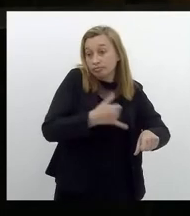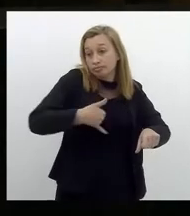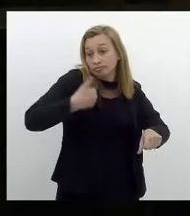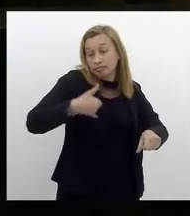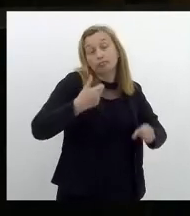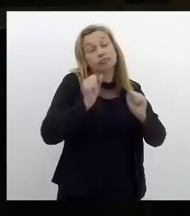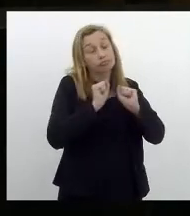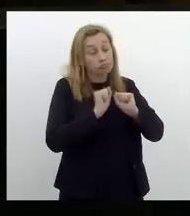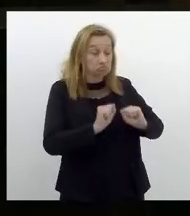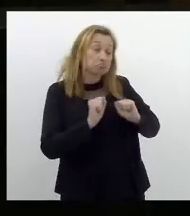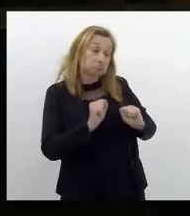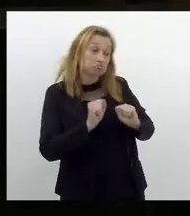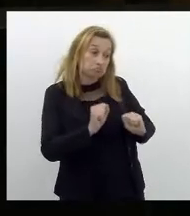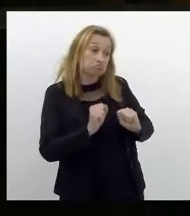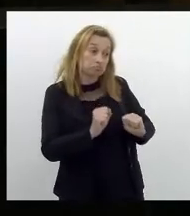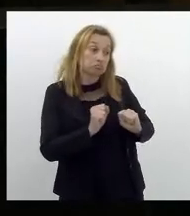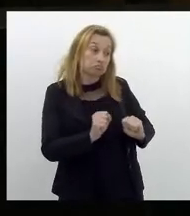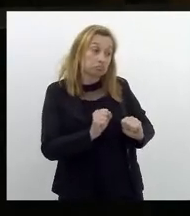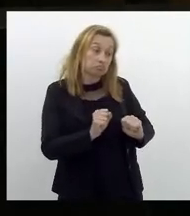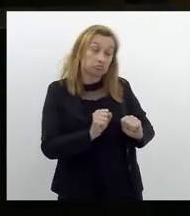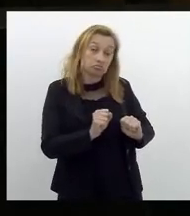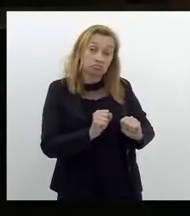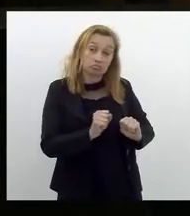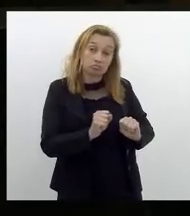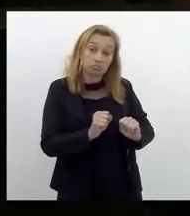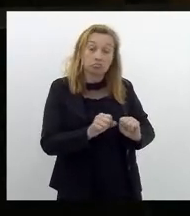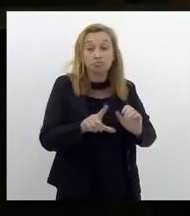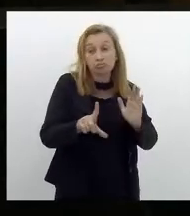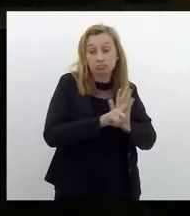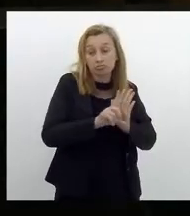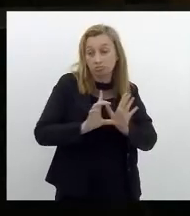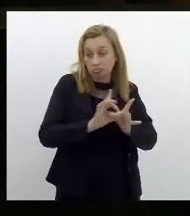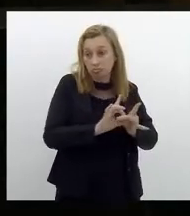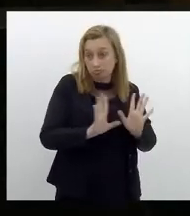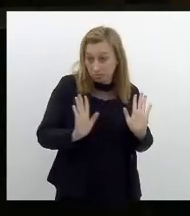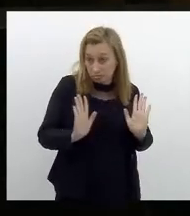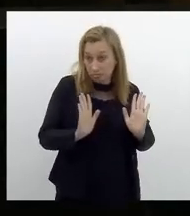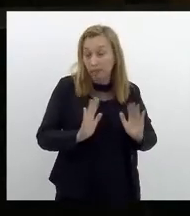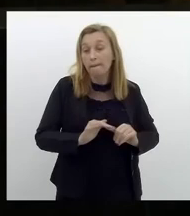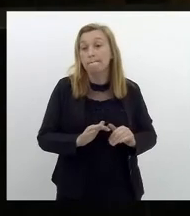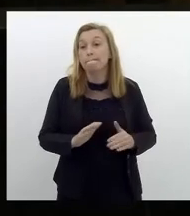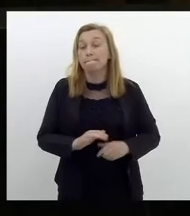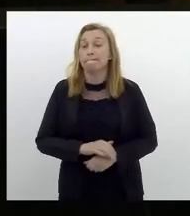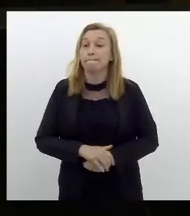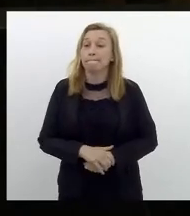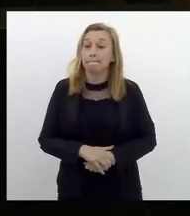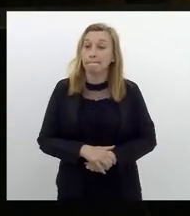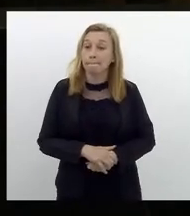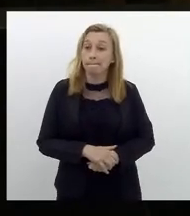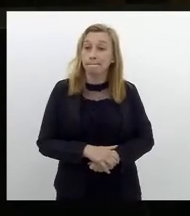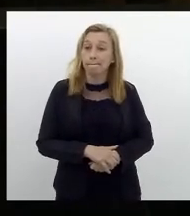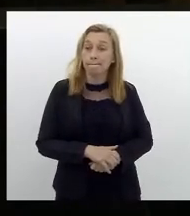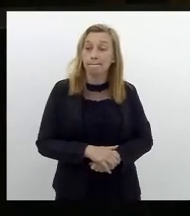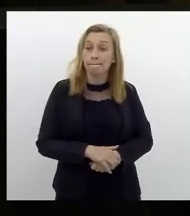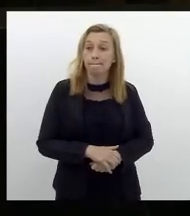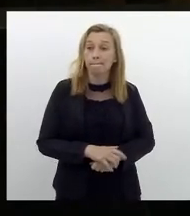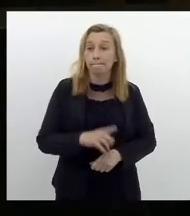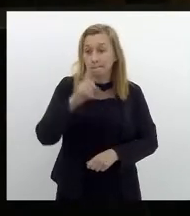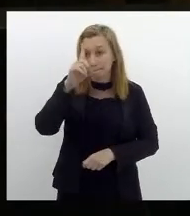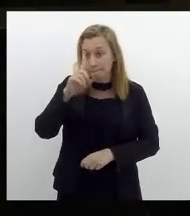podem ser estabelecidas por lei complementar, tanto para